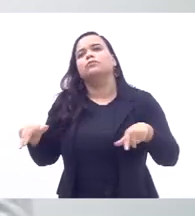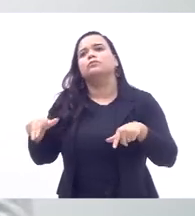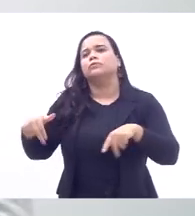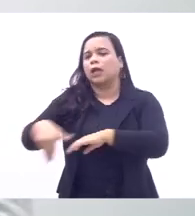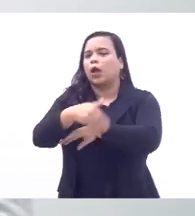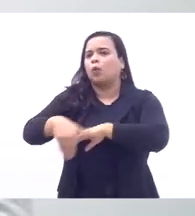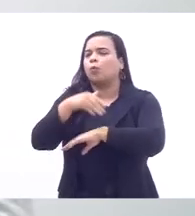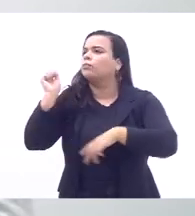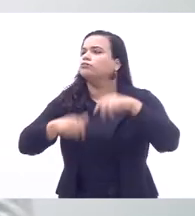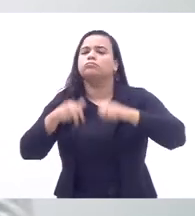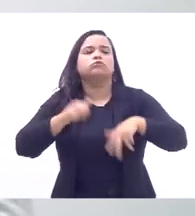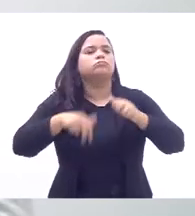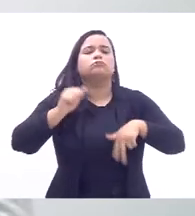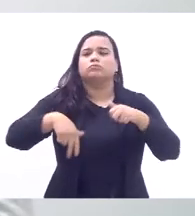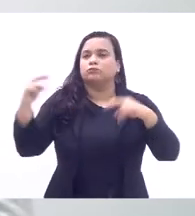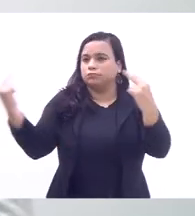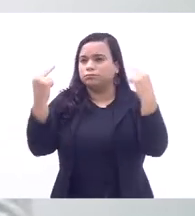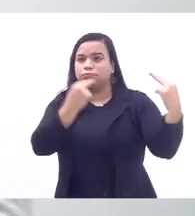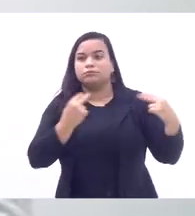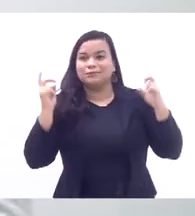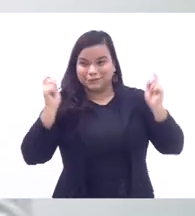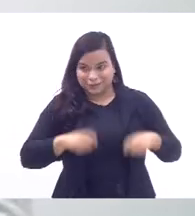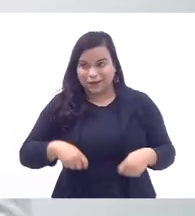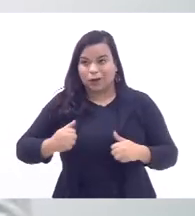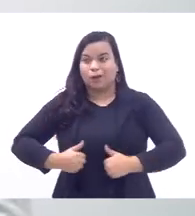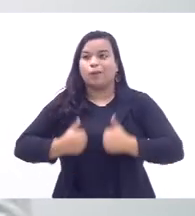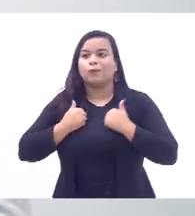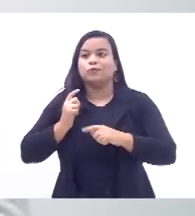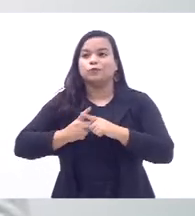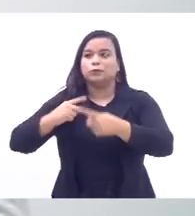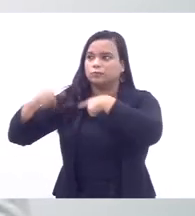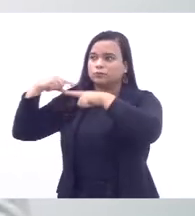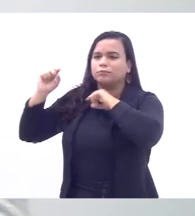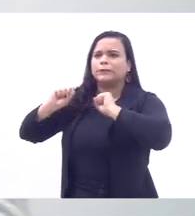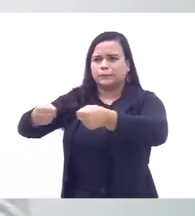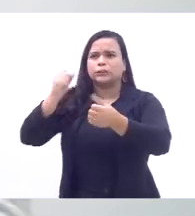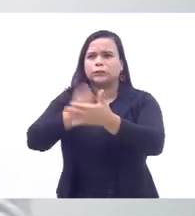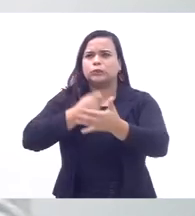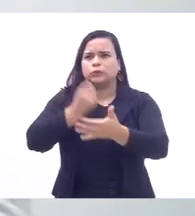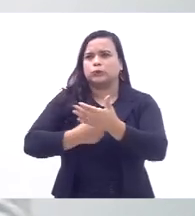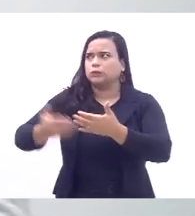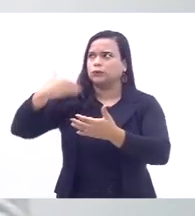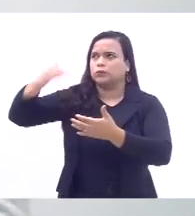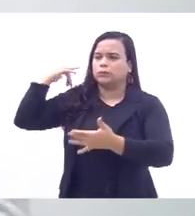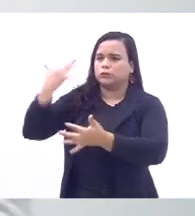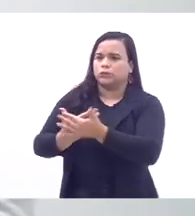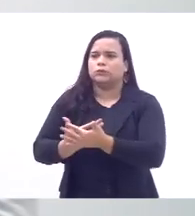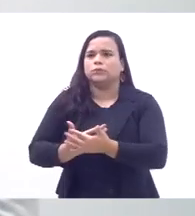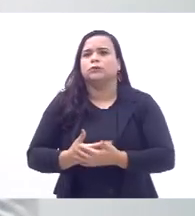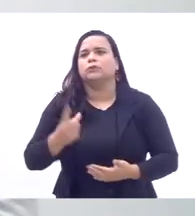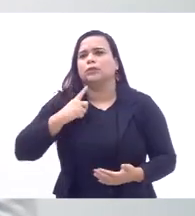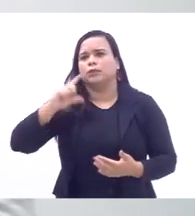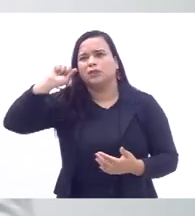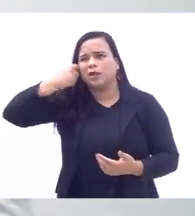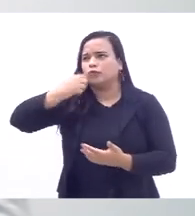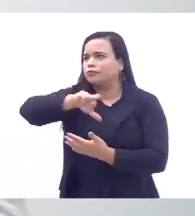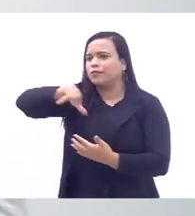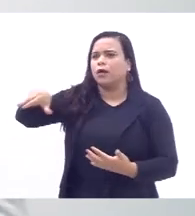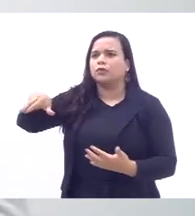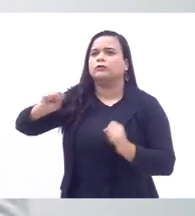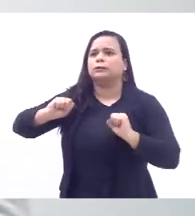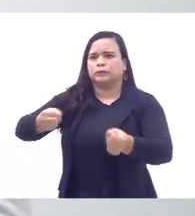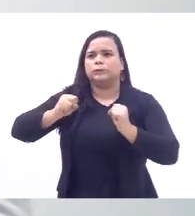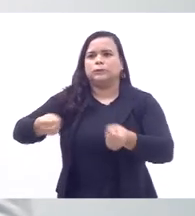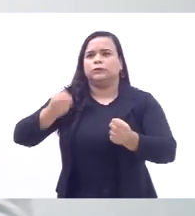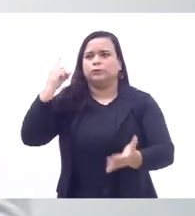rua, e isso se deve aos nossos ancestrais, desde lá de trás. Aqueles negros que